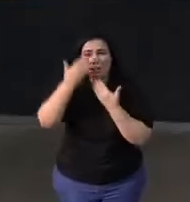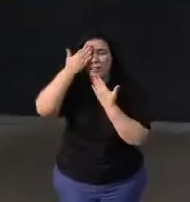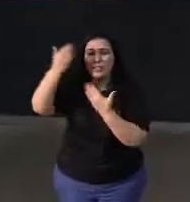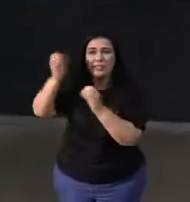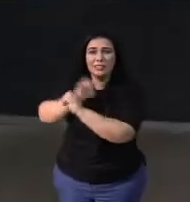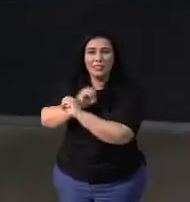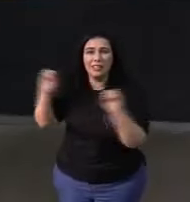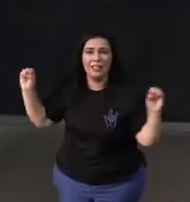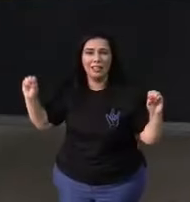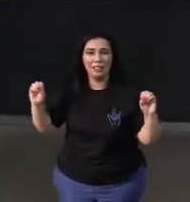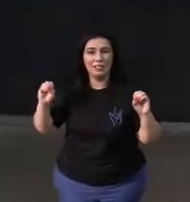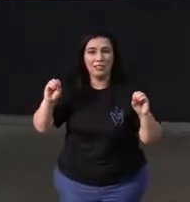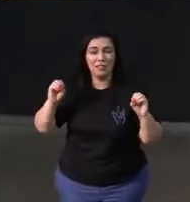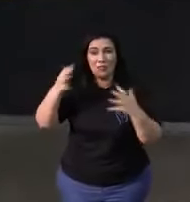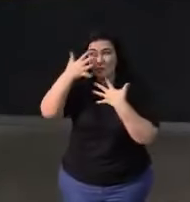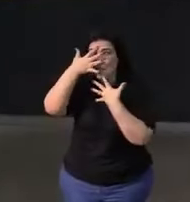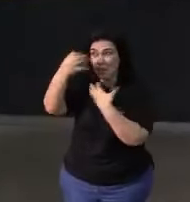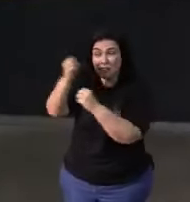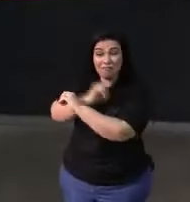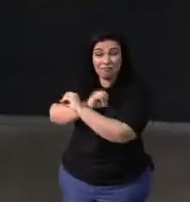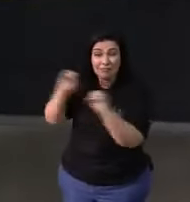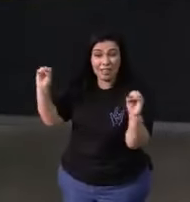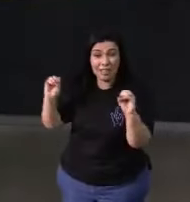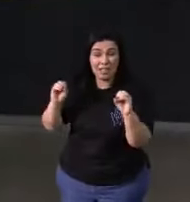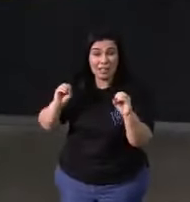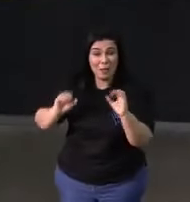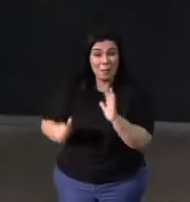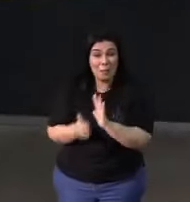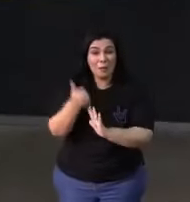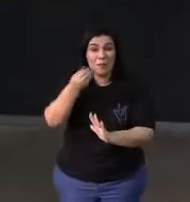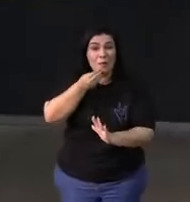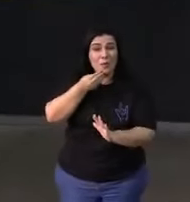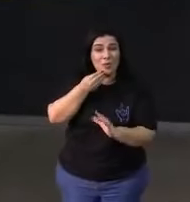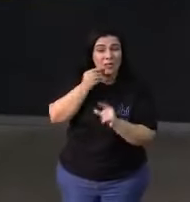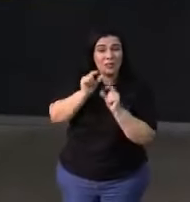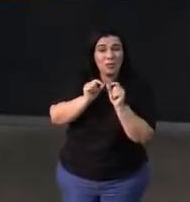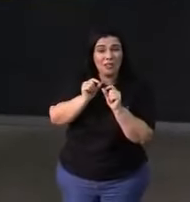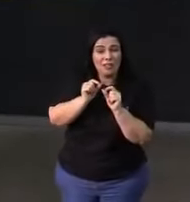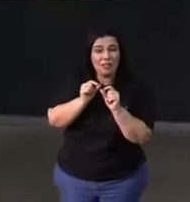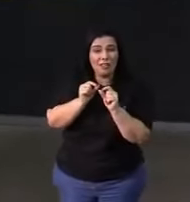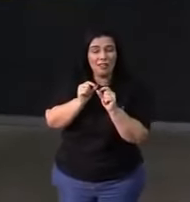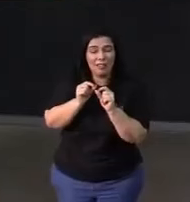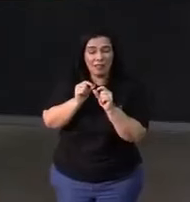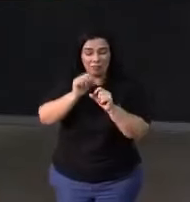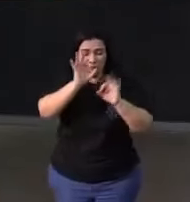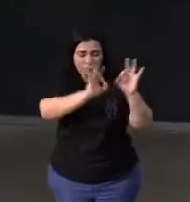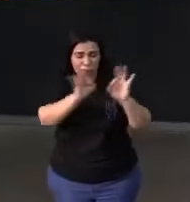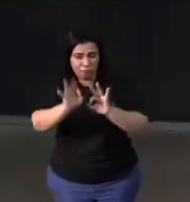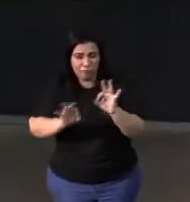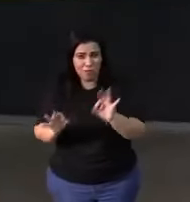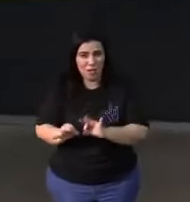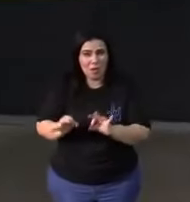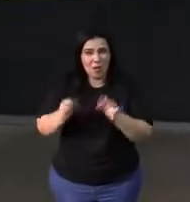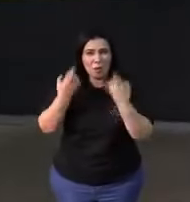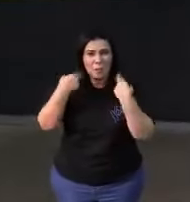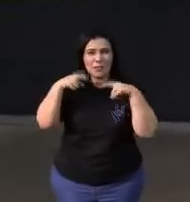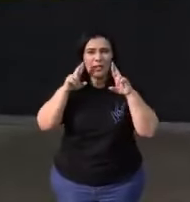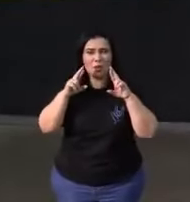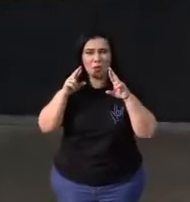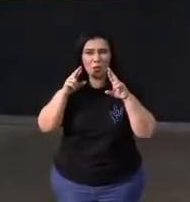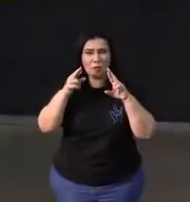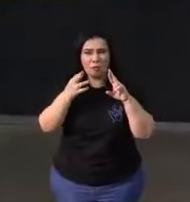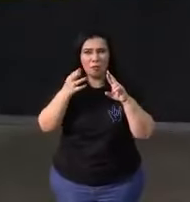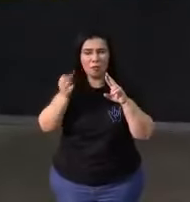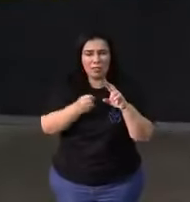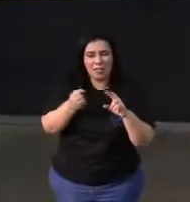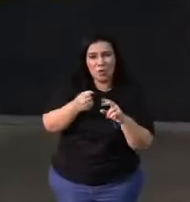gratidão, infiéis ao Senhor. Na primeira oportunidade fizeram um bezerro de ouro, na segunda oportunidade adoraram